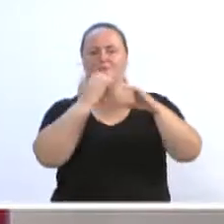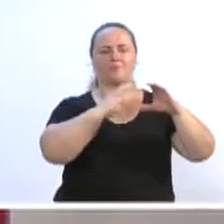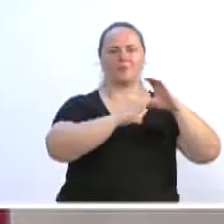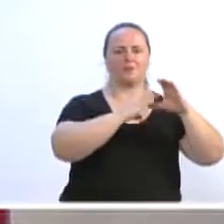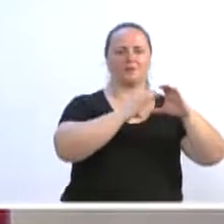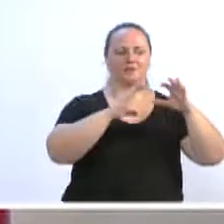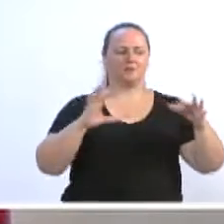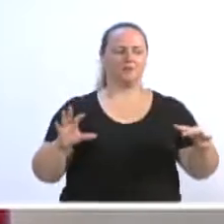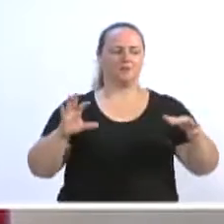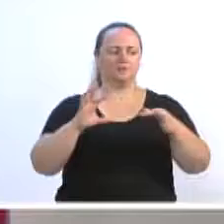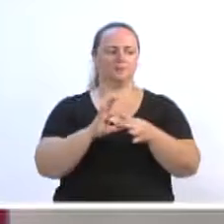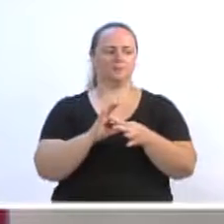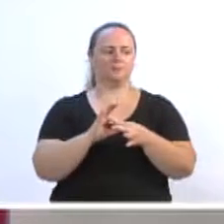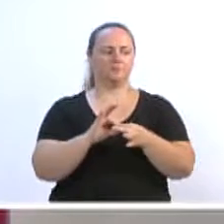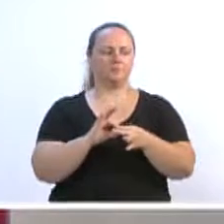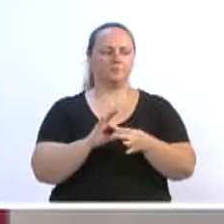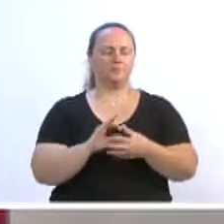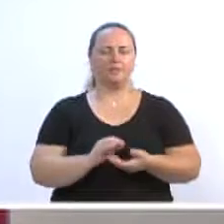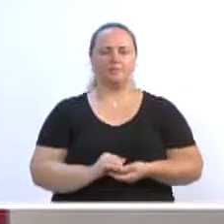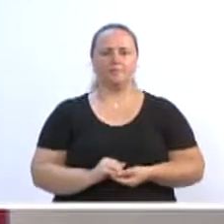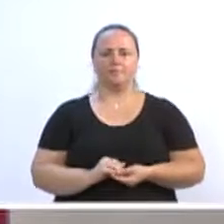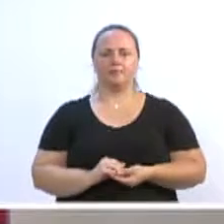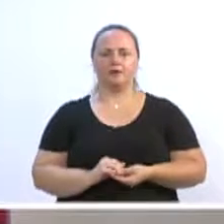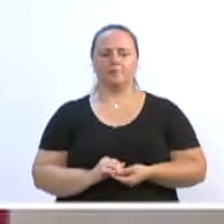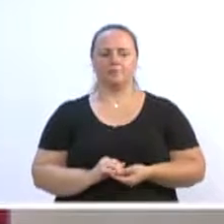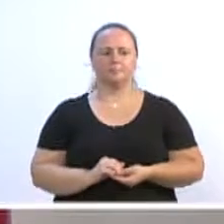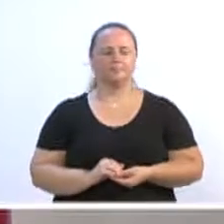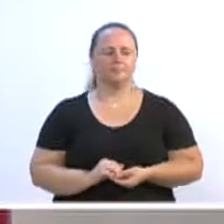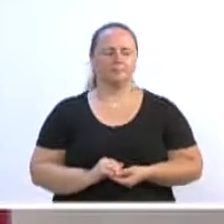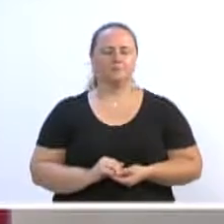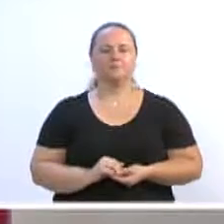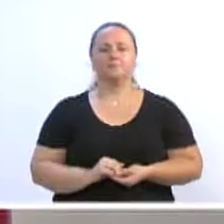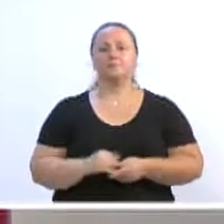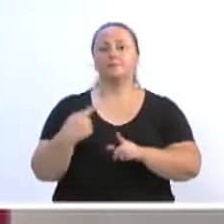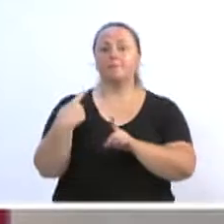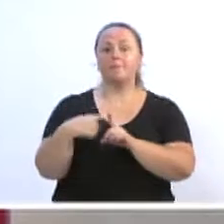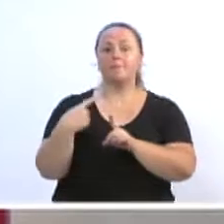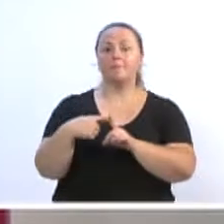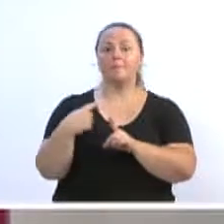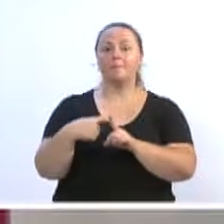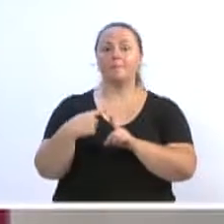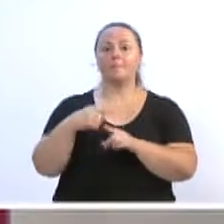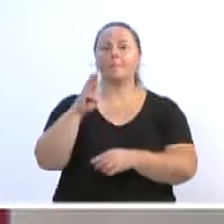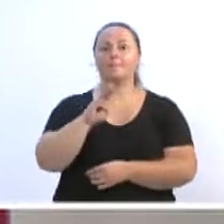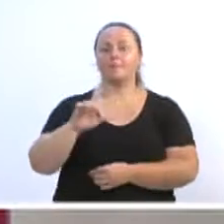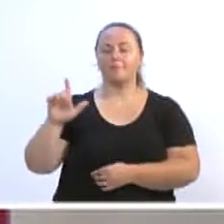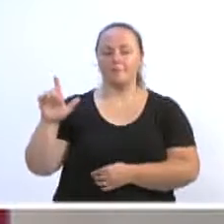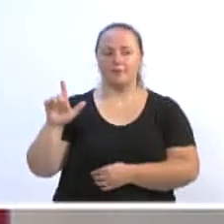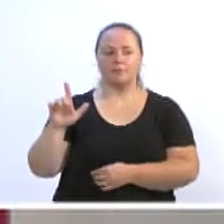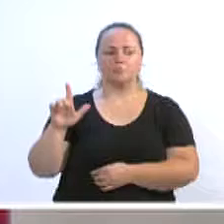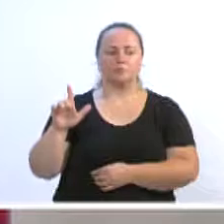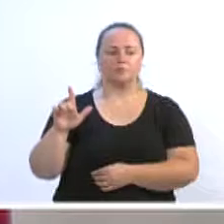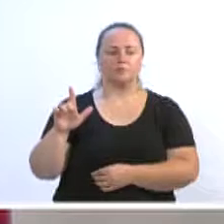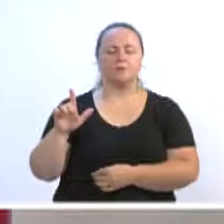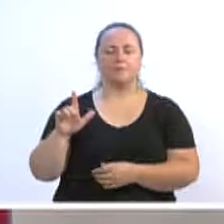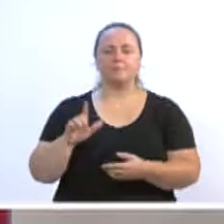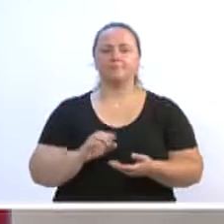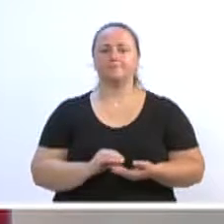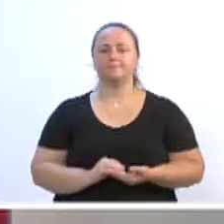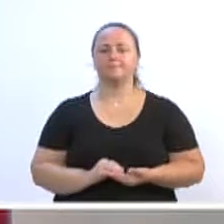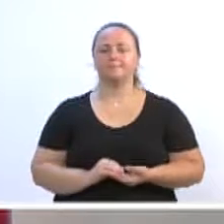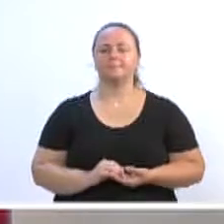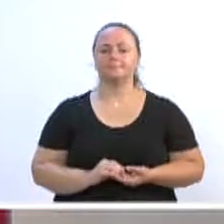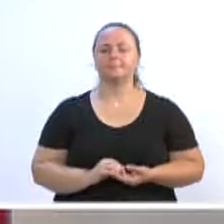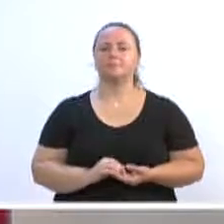ontem, e a gente se pergunta, né, por que Blumenau, uma cidade com 330, 340